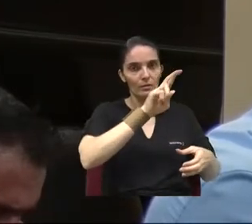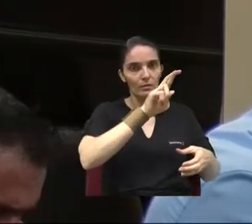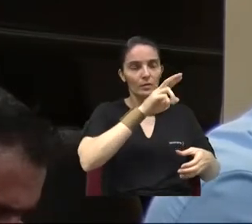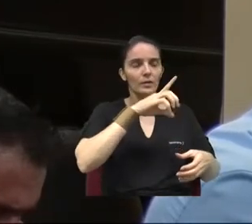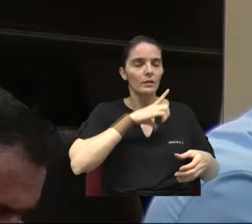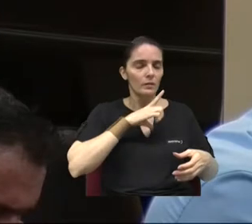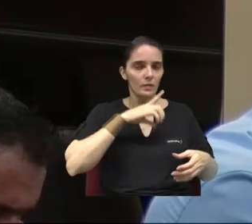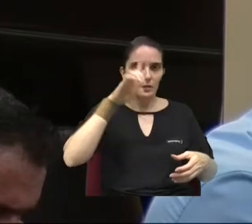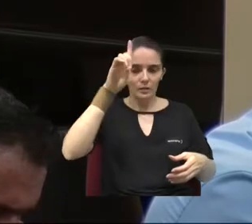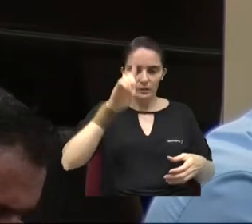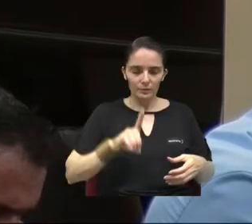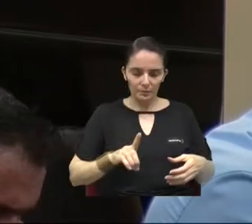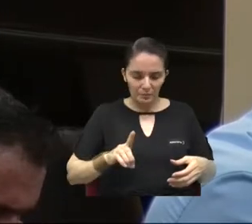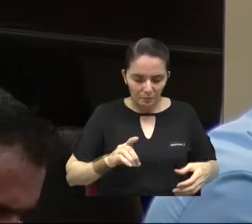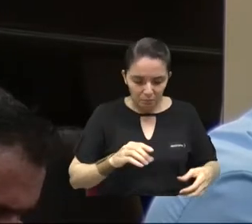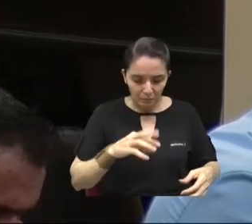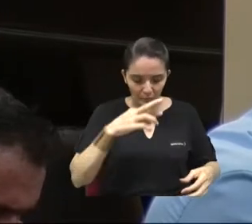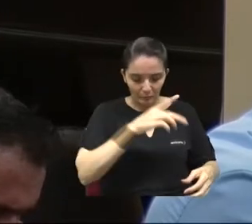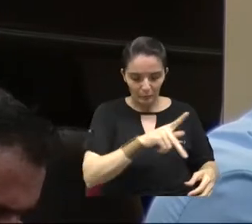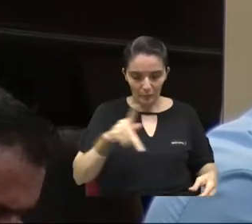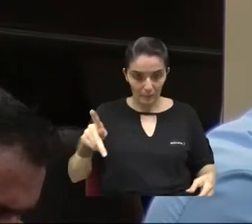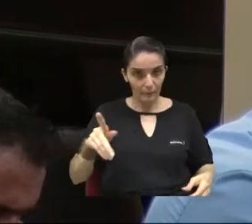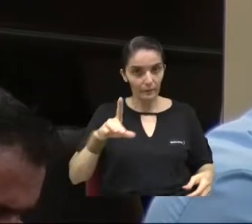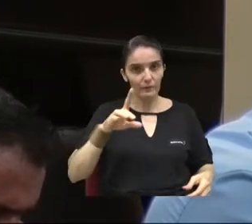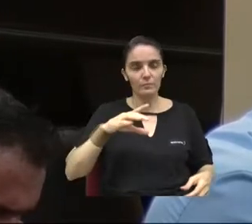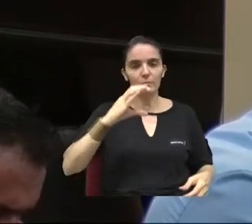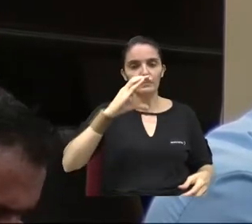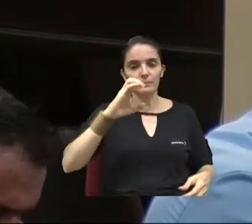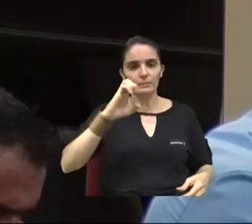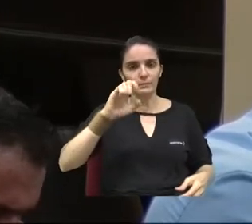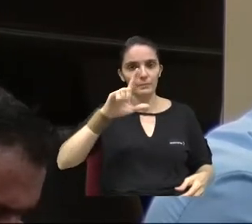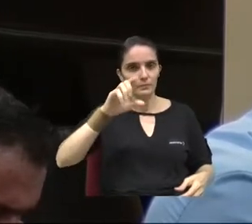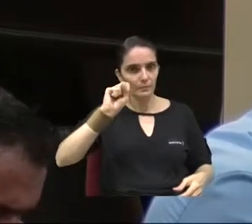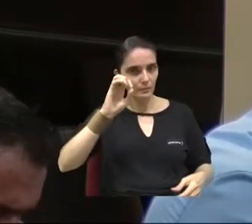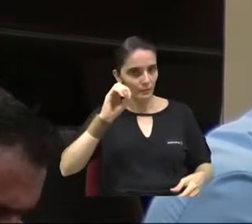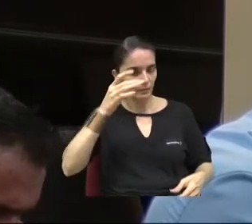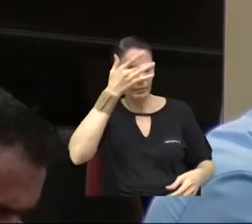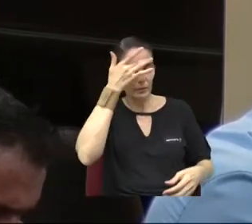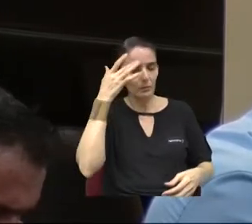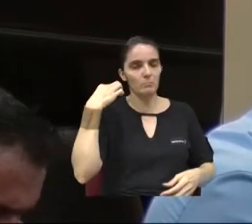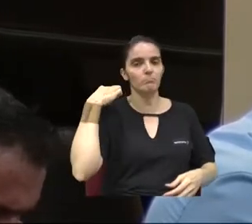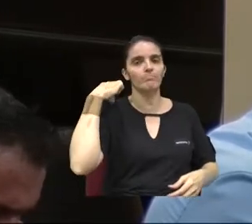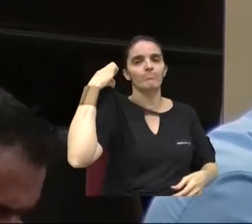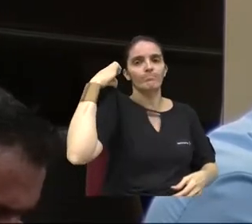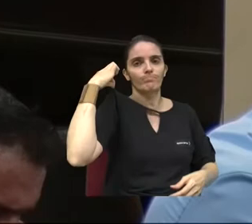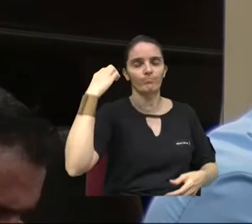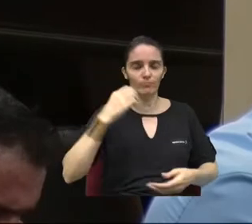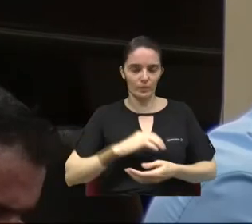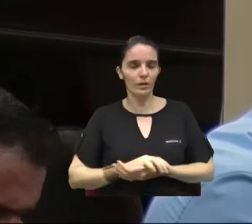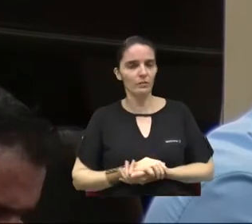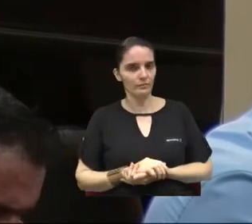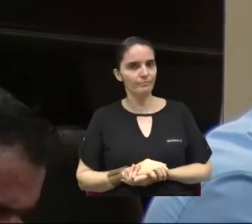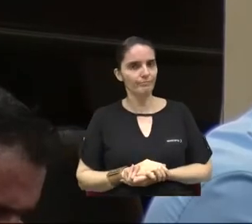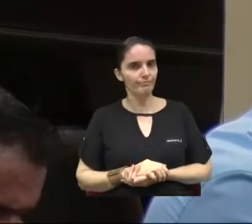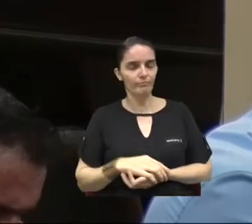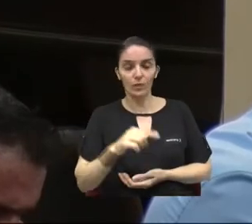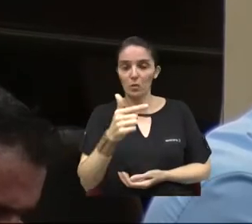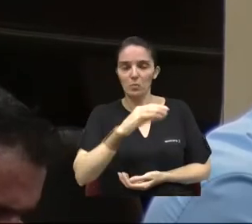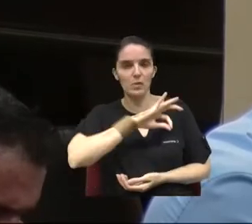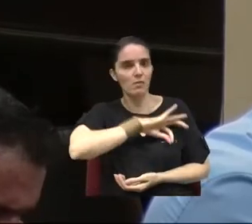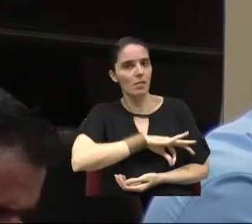diretoria comandada pelo Celso Potec, pessoas voluntárias, pessoas que não têm